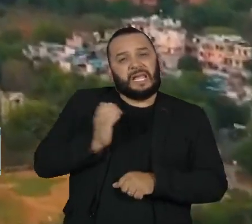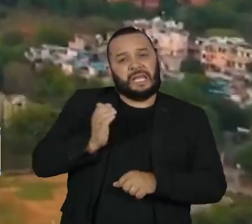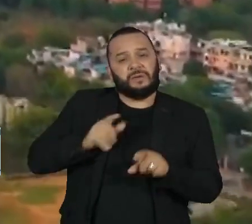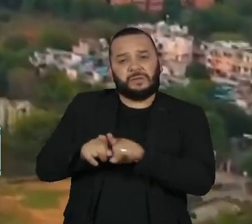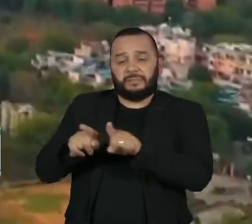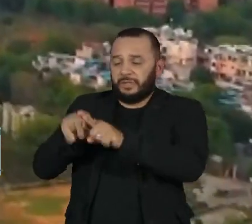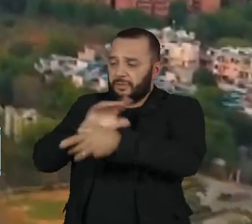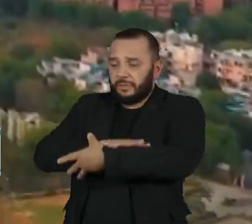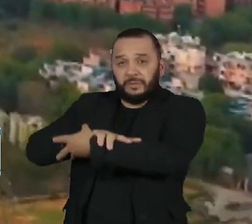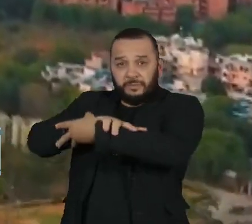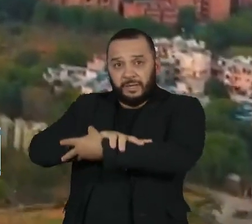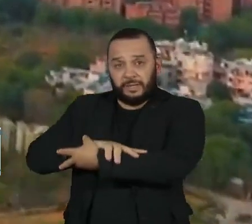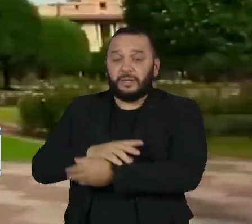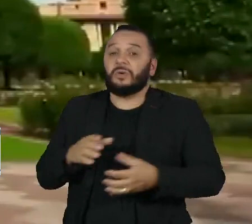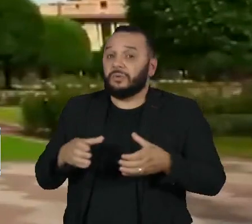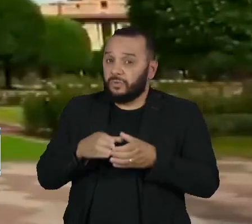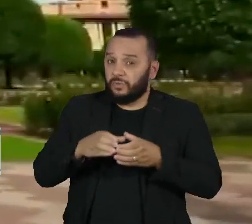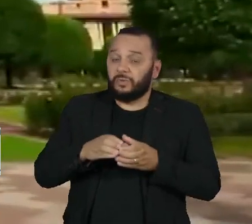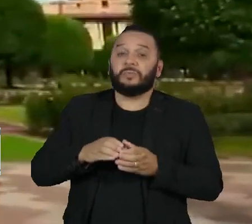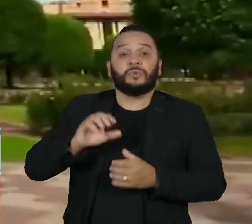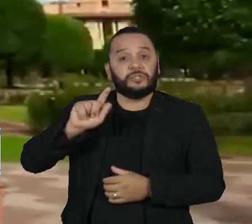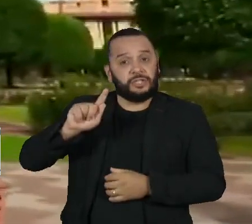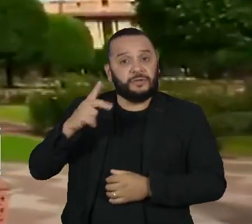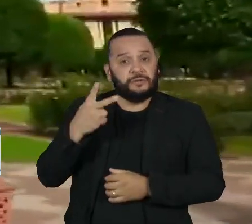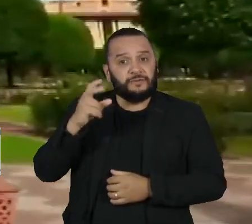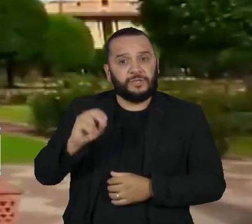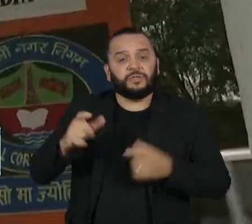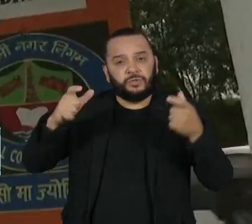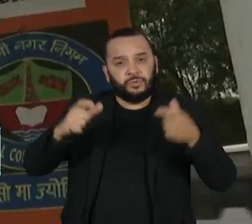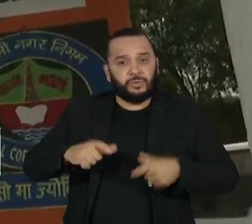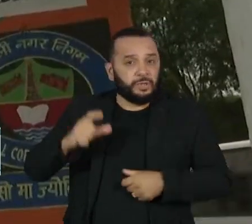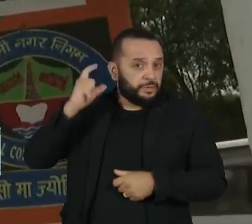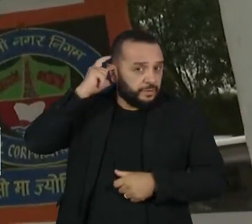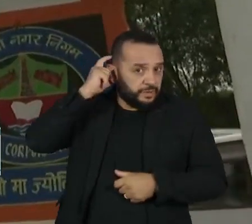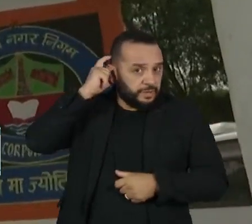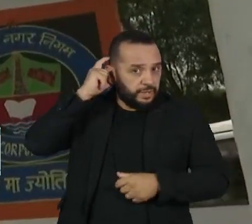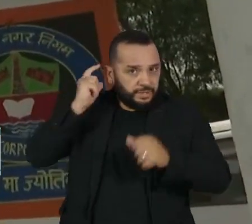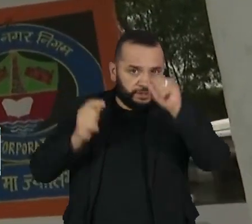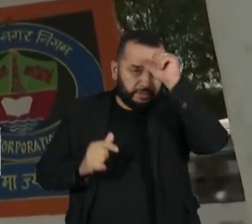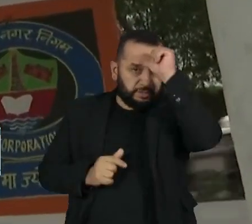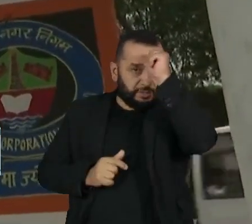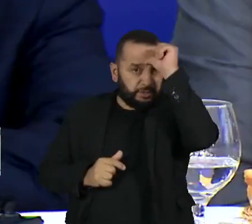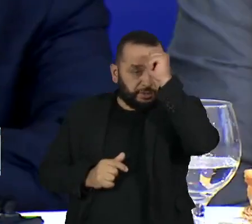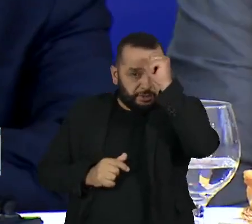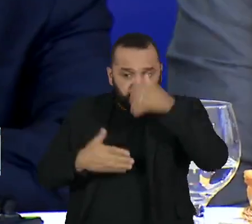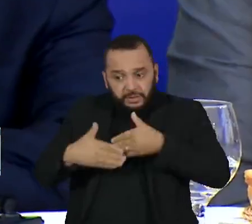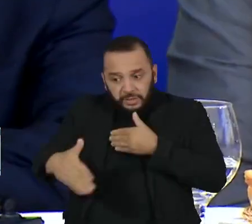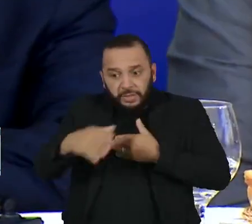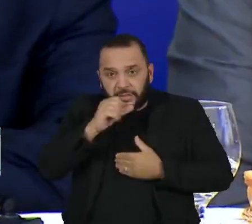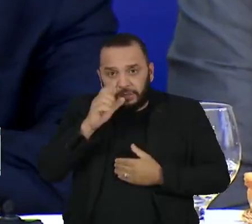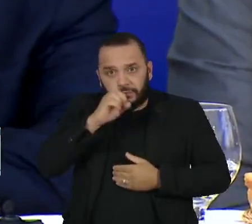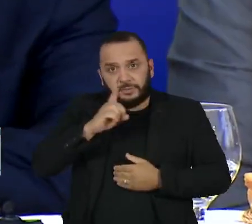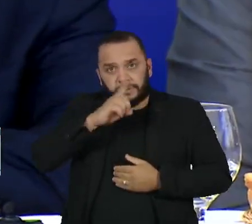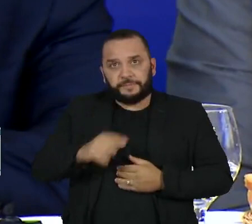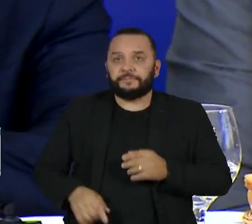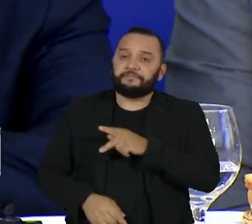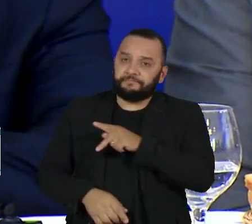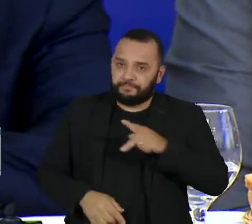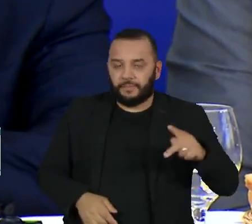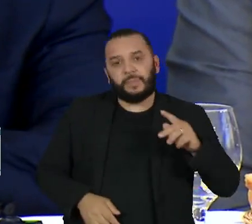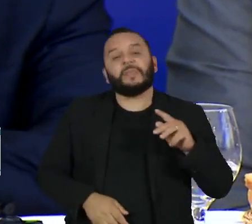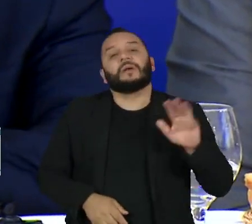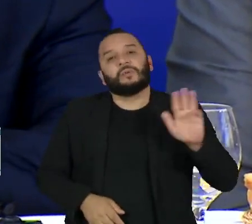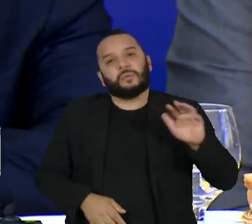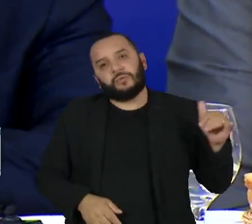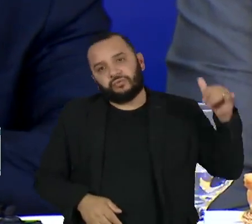a Cúpula do G20 será realizada em Nova Déli na Índia no próximo fim de semana o presidente embarca